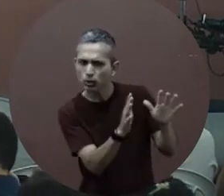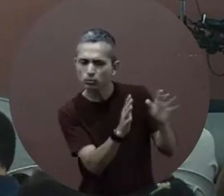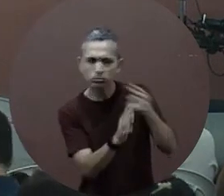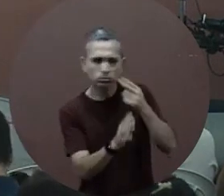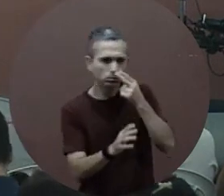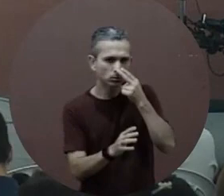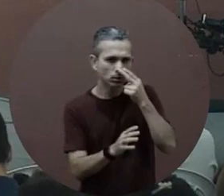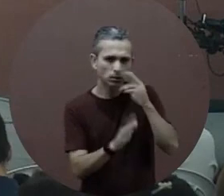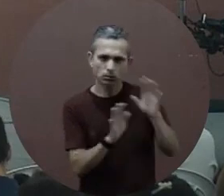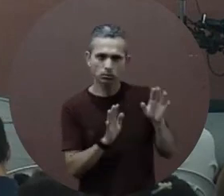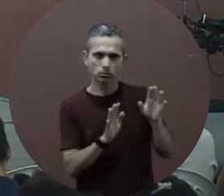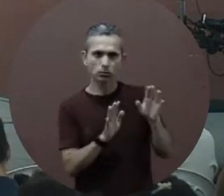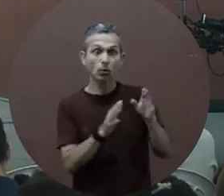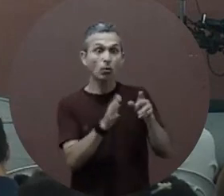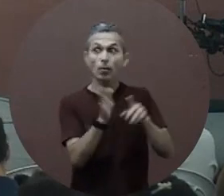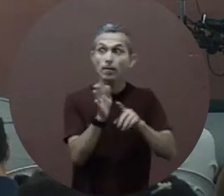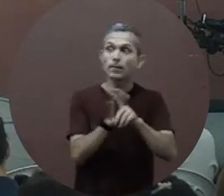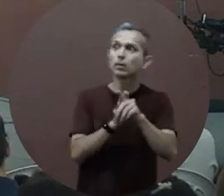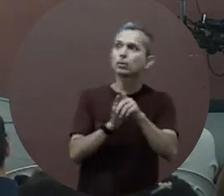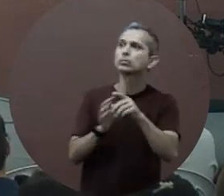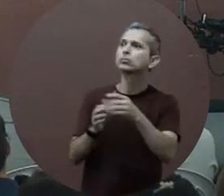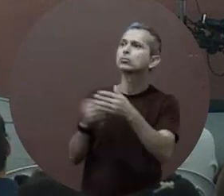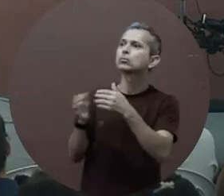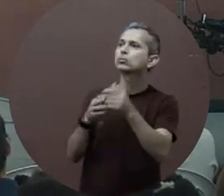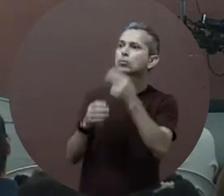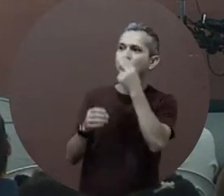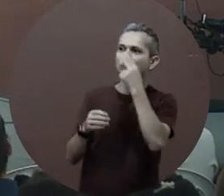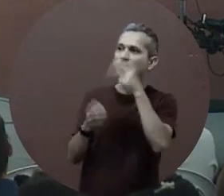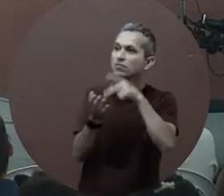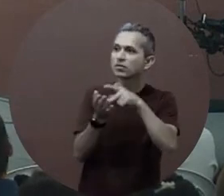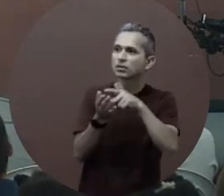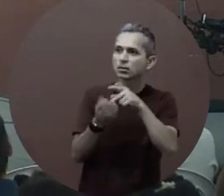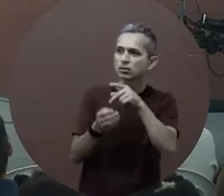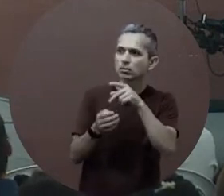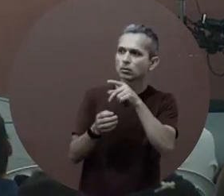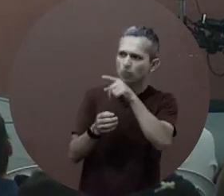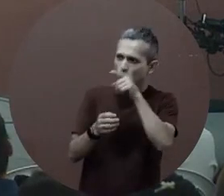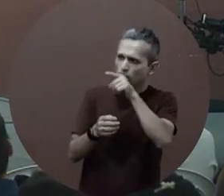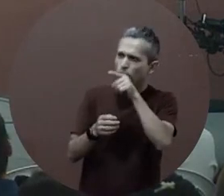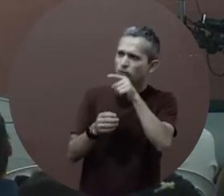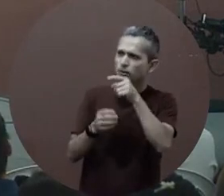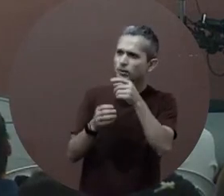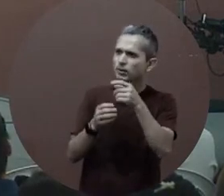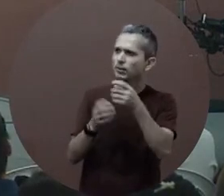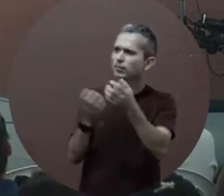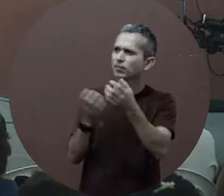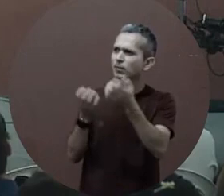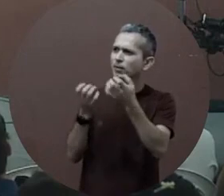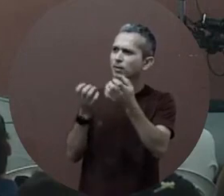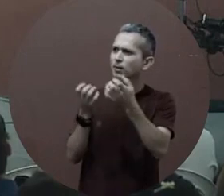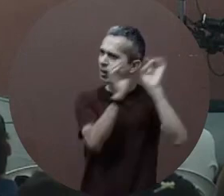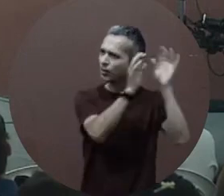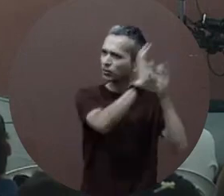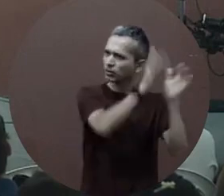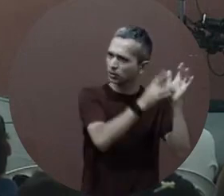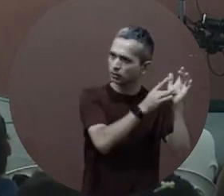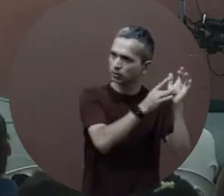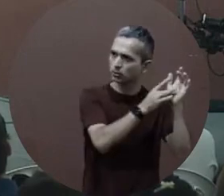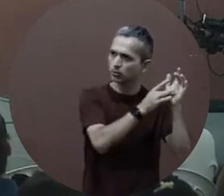pergunta a qualquer crente verdadeiro que esteja passando por luta. Você quer desistir de Jesus? O cara vai dizer